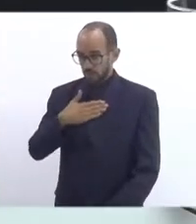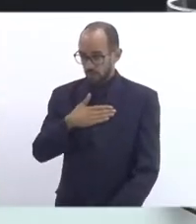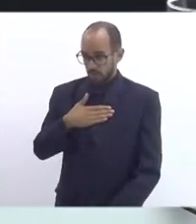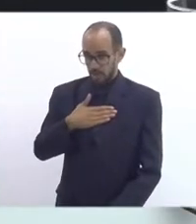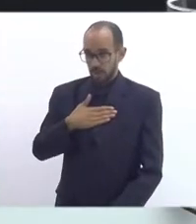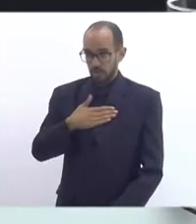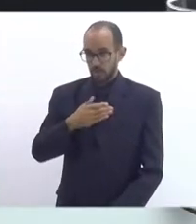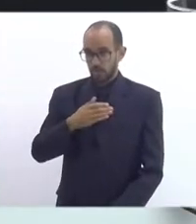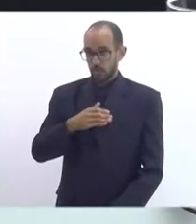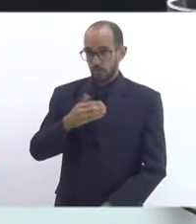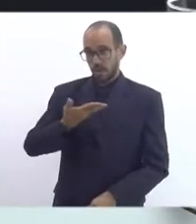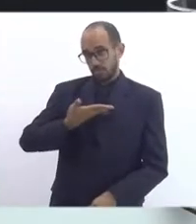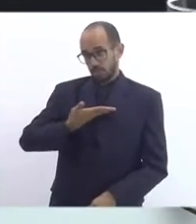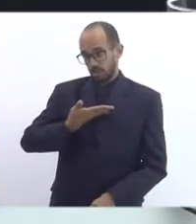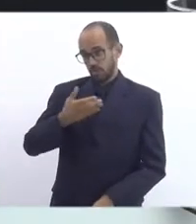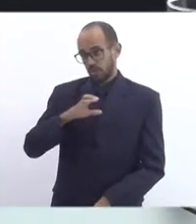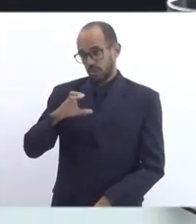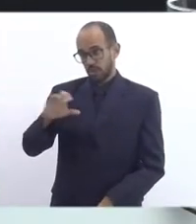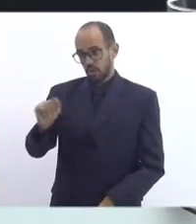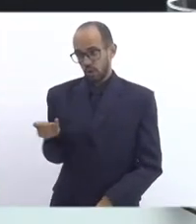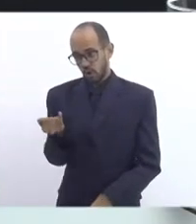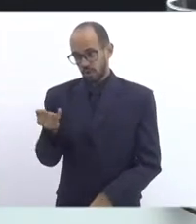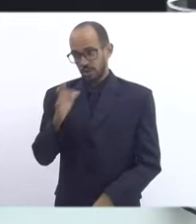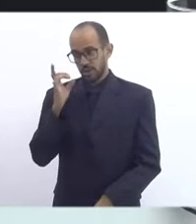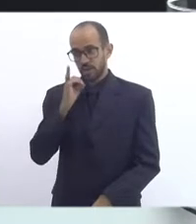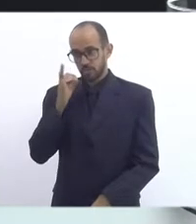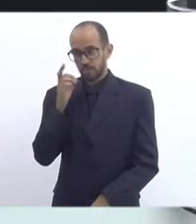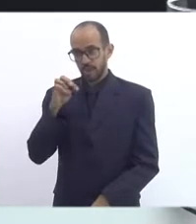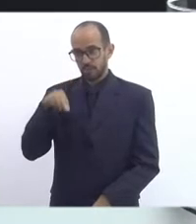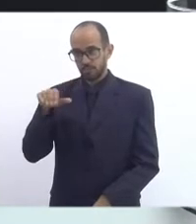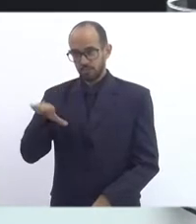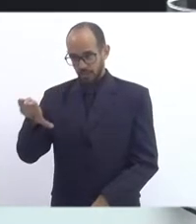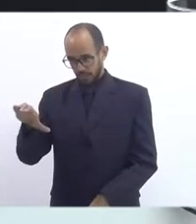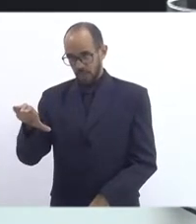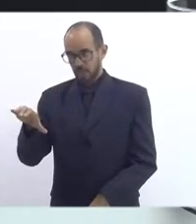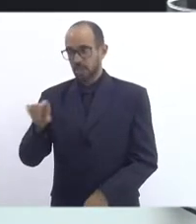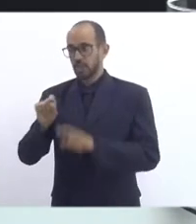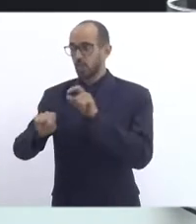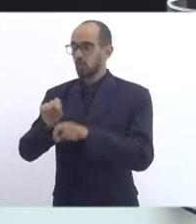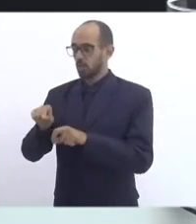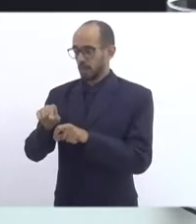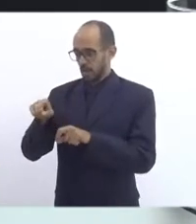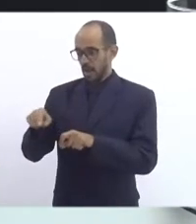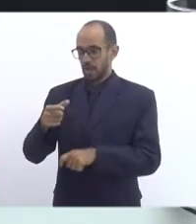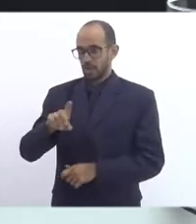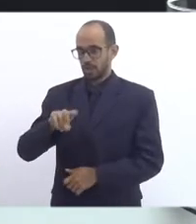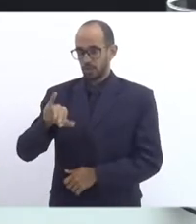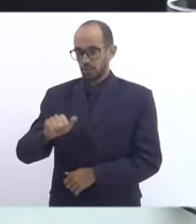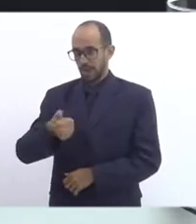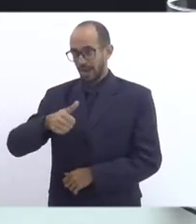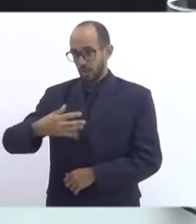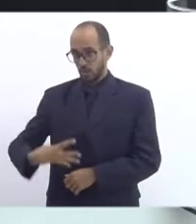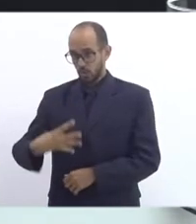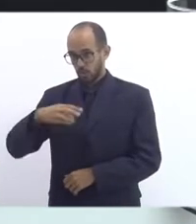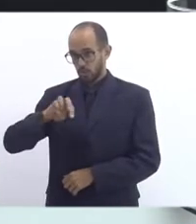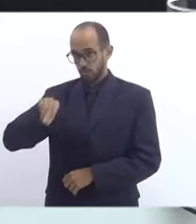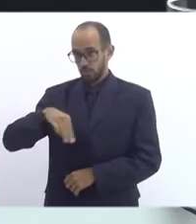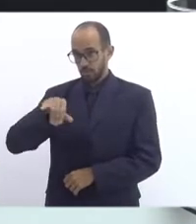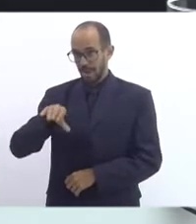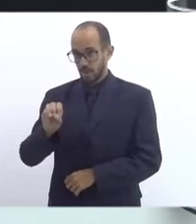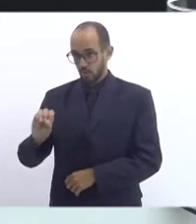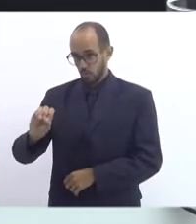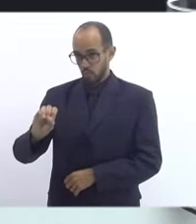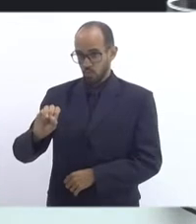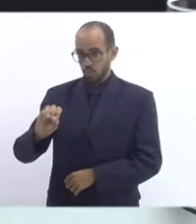CCJ, deputado Carlos Mink, que no dia 14 de maio,